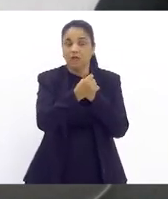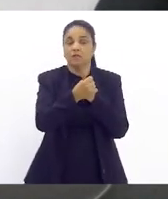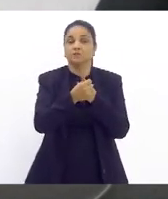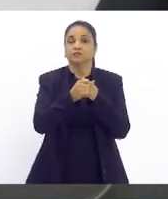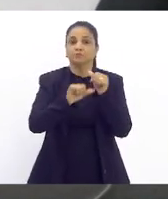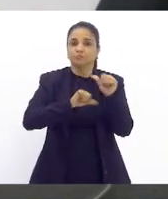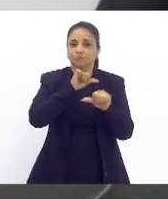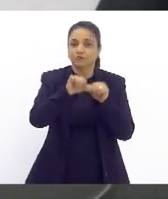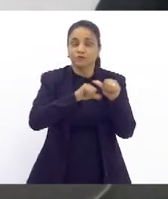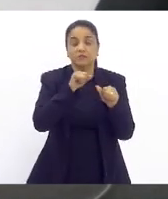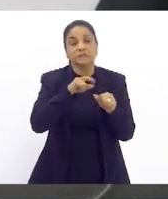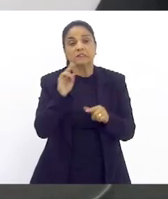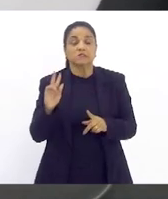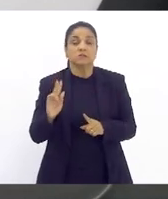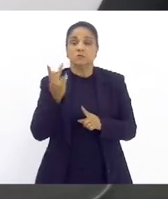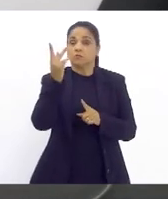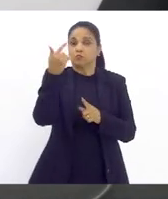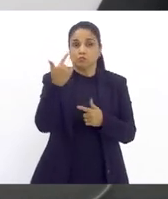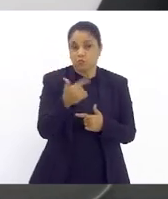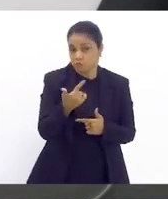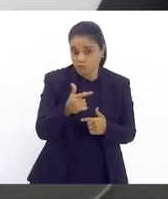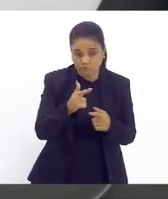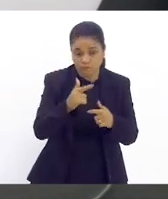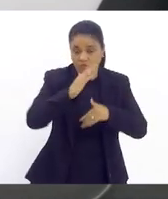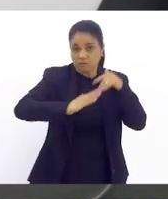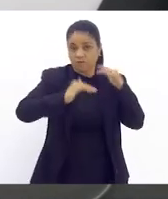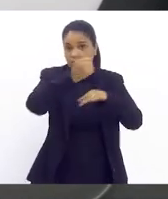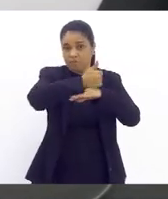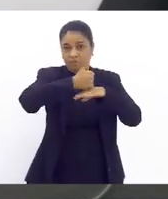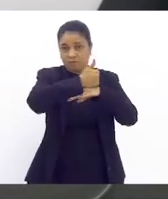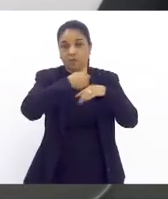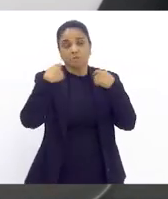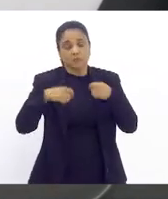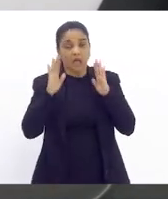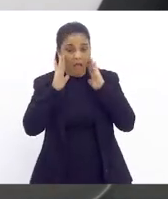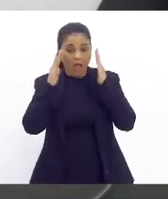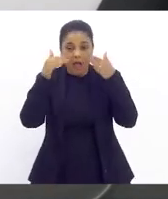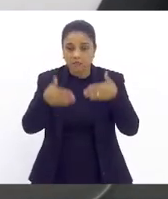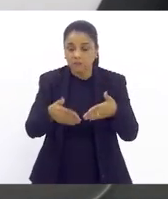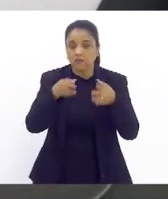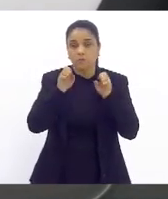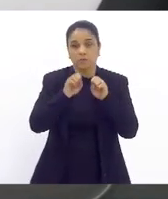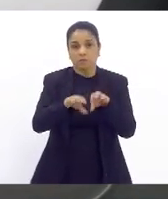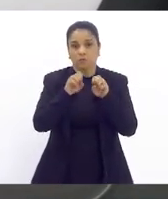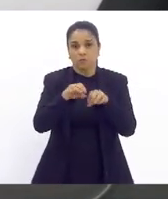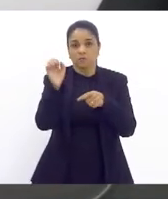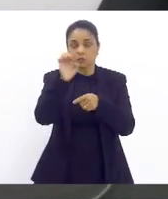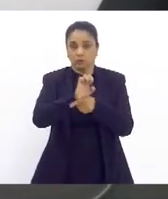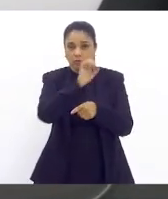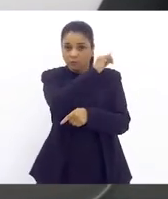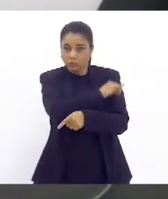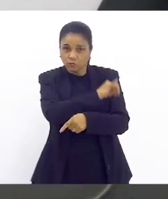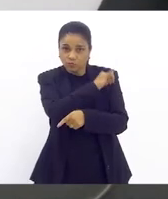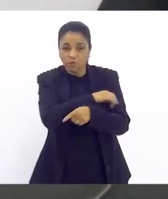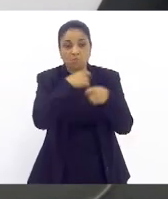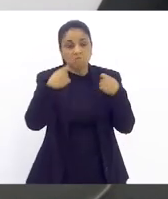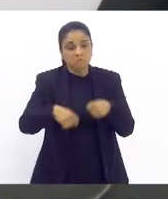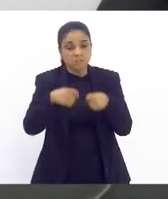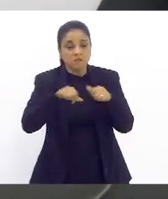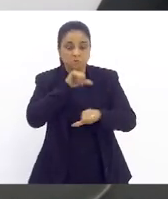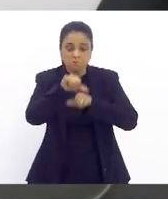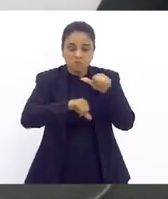não valorizar os profissionais de educação e demos toda a atenção para educação do nosso Estado então para passar para uma recuperação a gente precisa cuidar muito bem